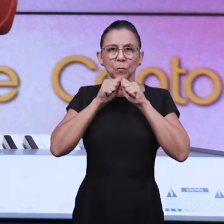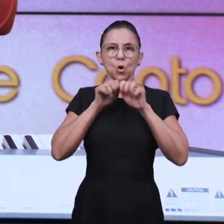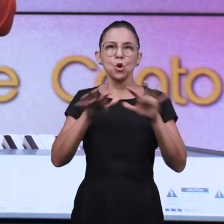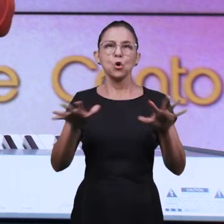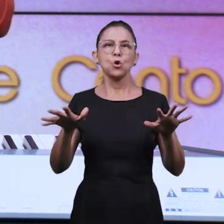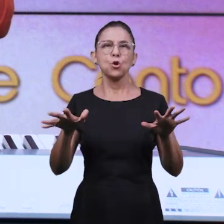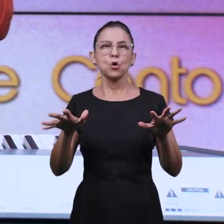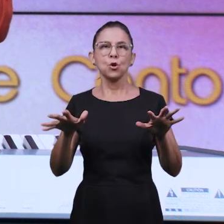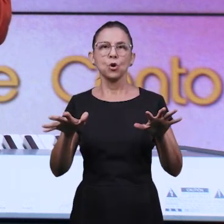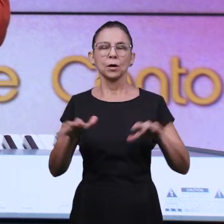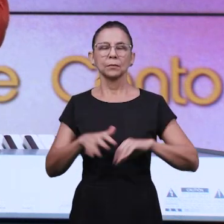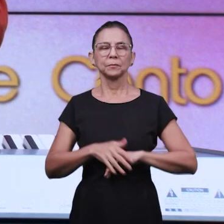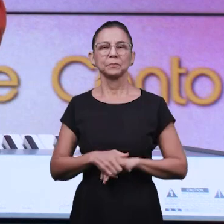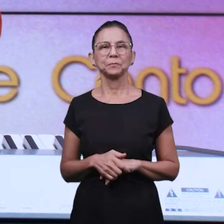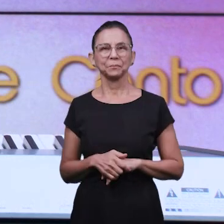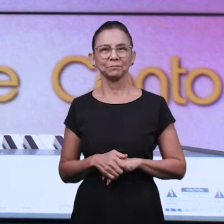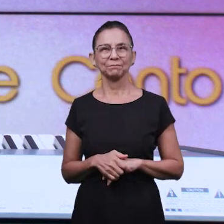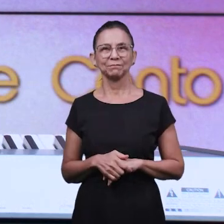Soltou.